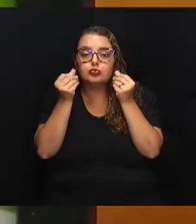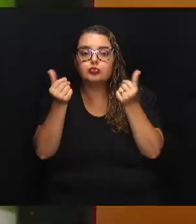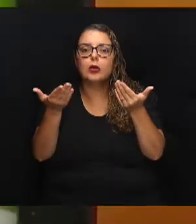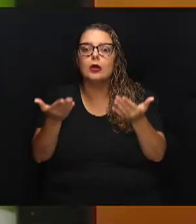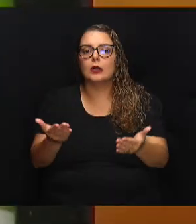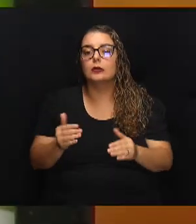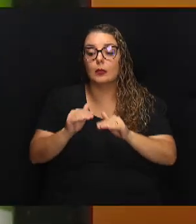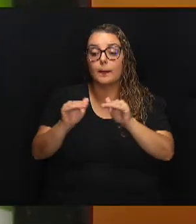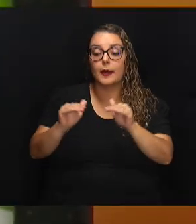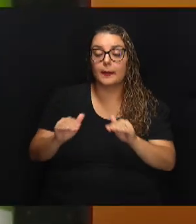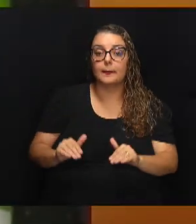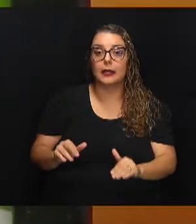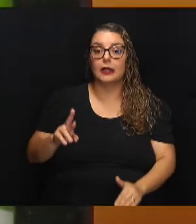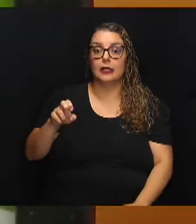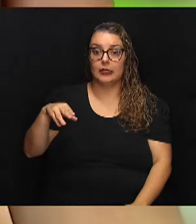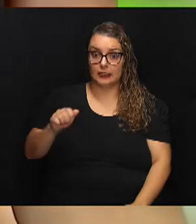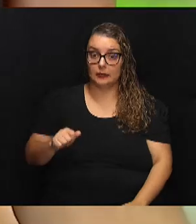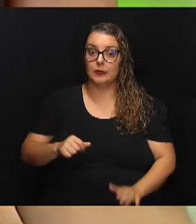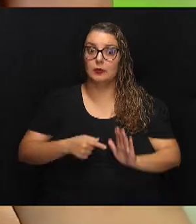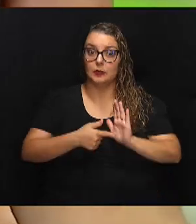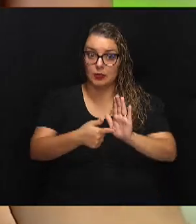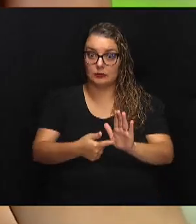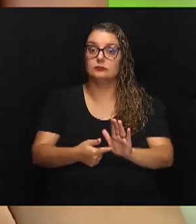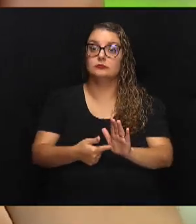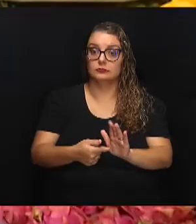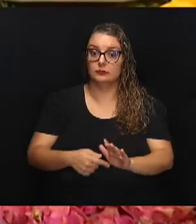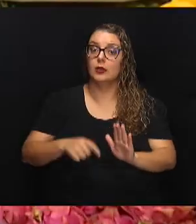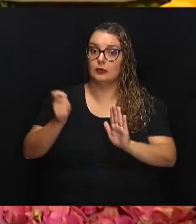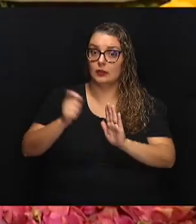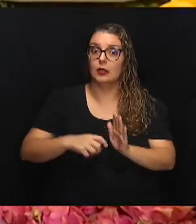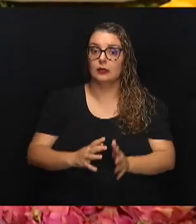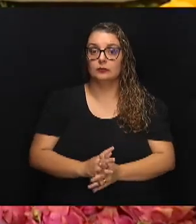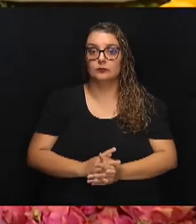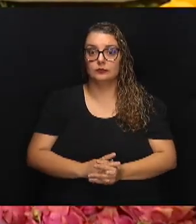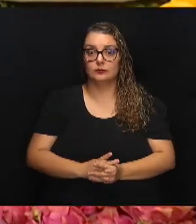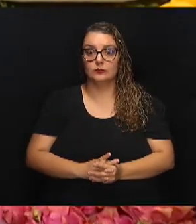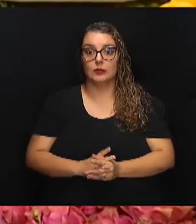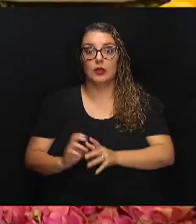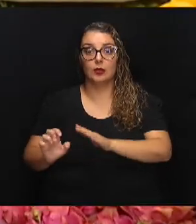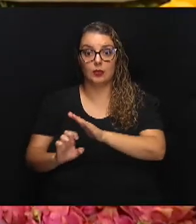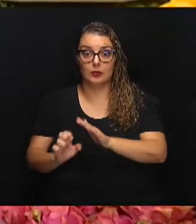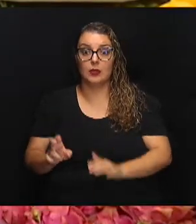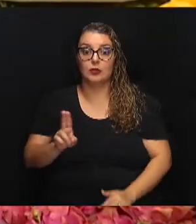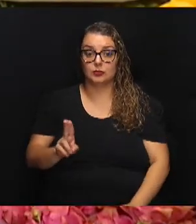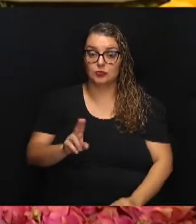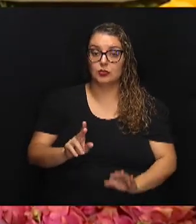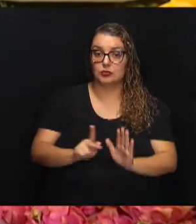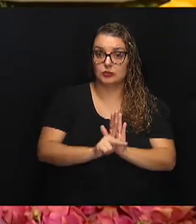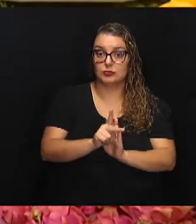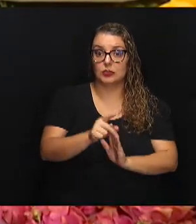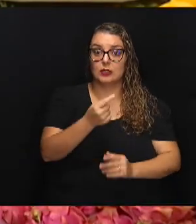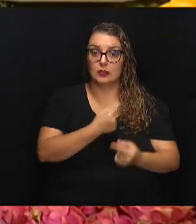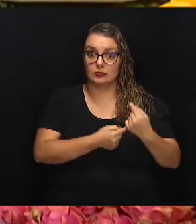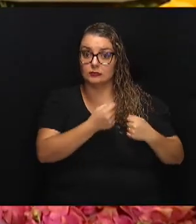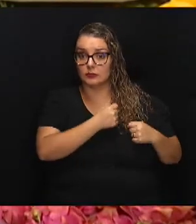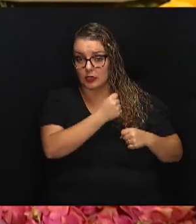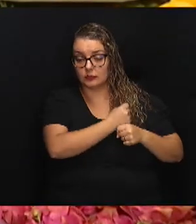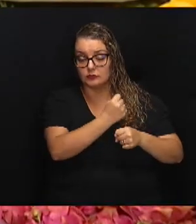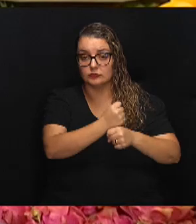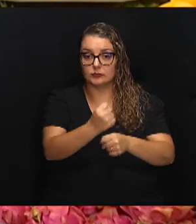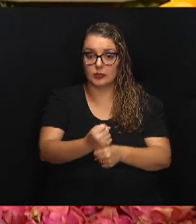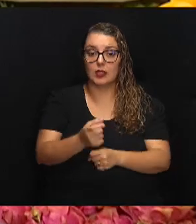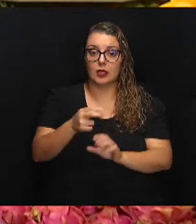o sistema Rama tem se mostrado bastante eficaz. A empresa implantou esse projeto há alguns anos, ela é referência